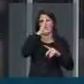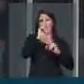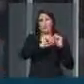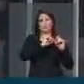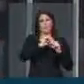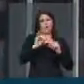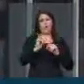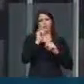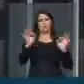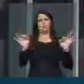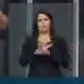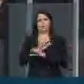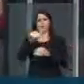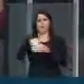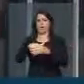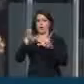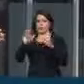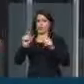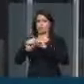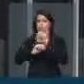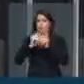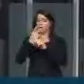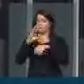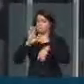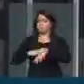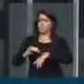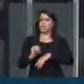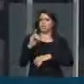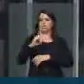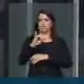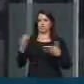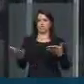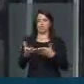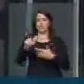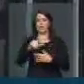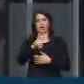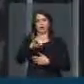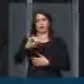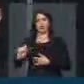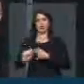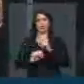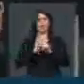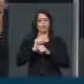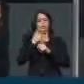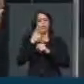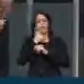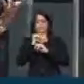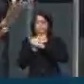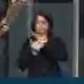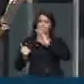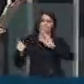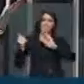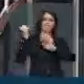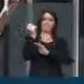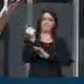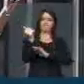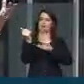esta matéria, marcar historicamente a data de hoje como uma data que deu um salto